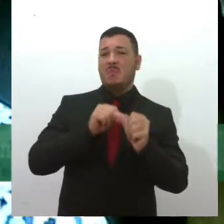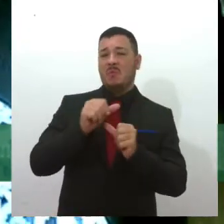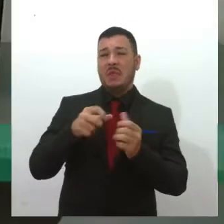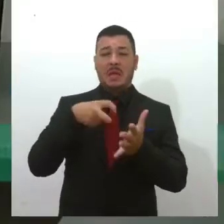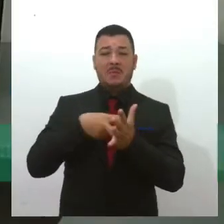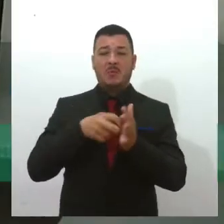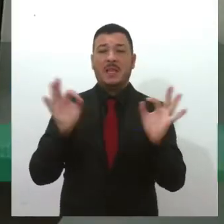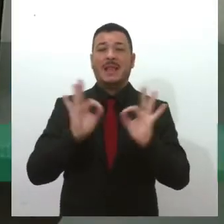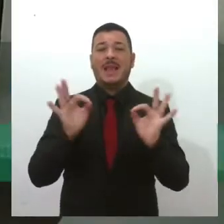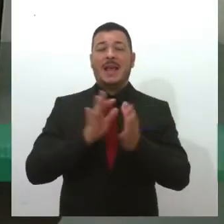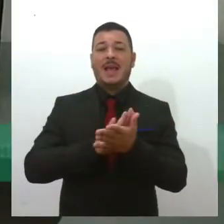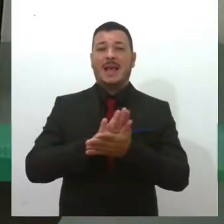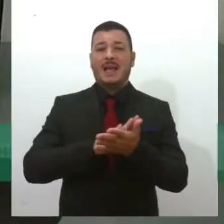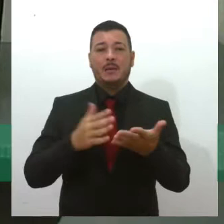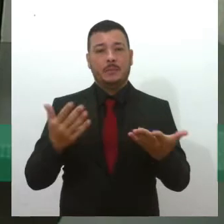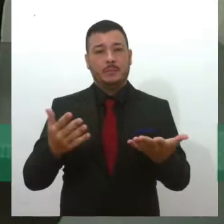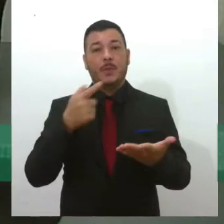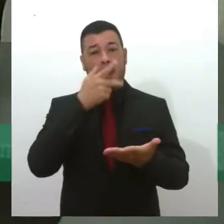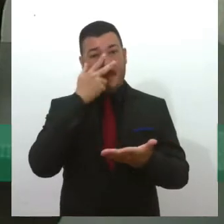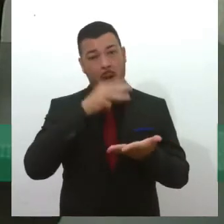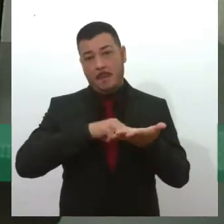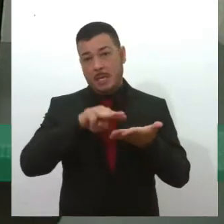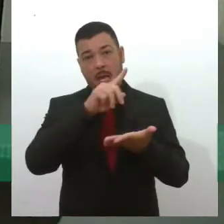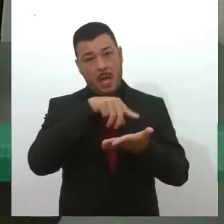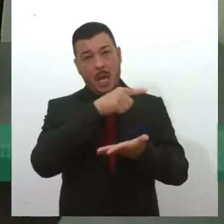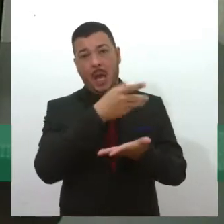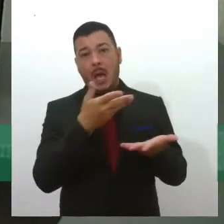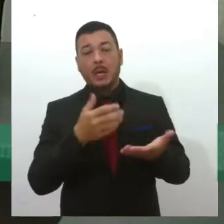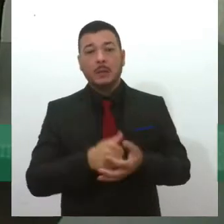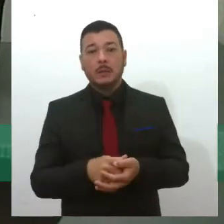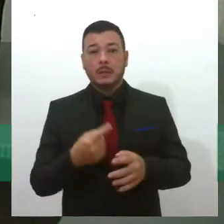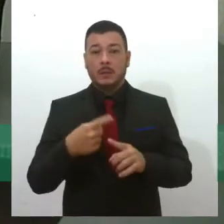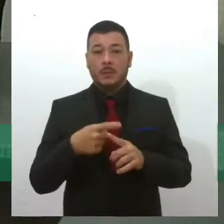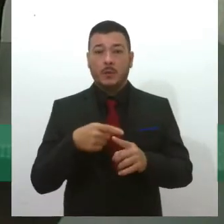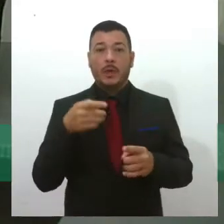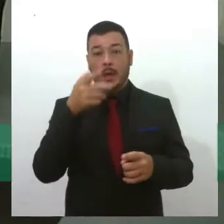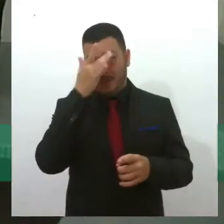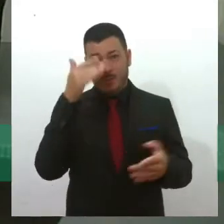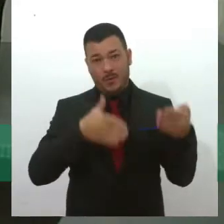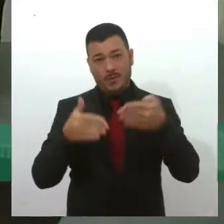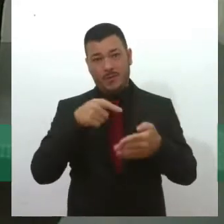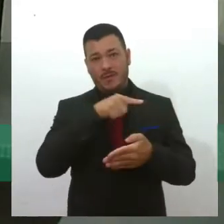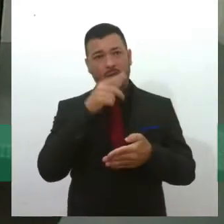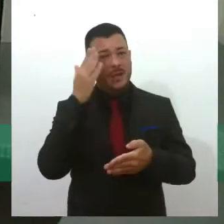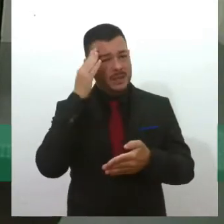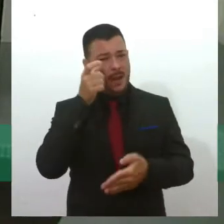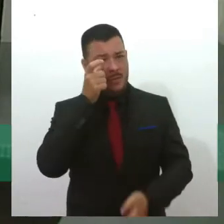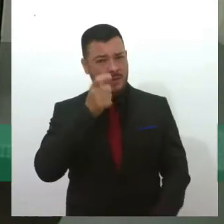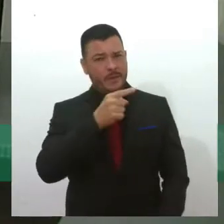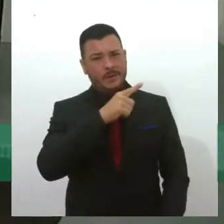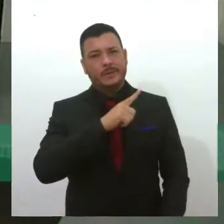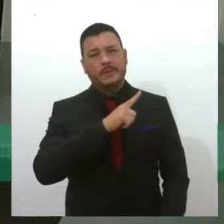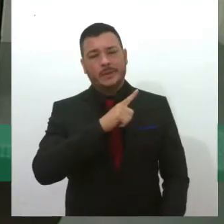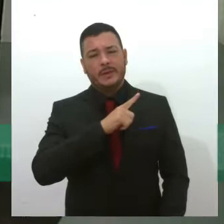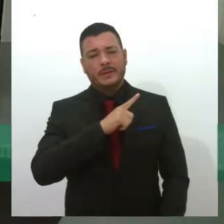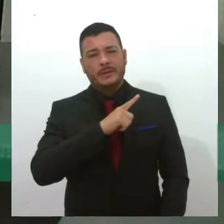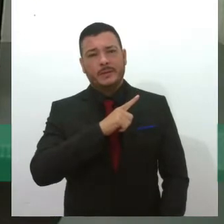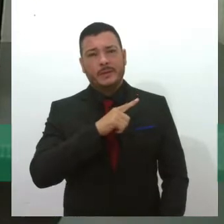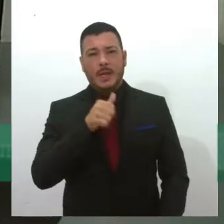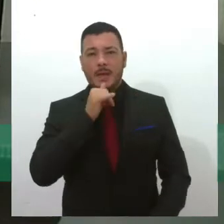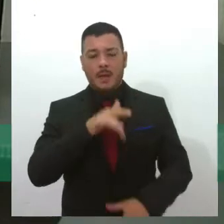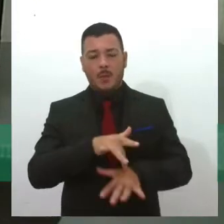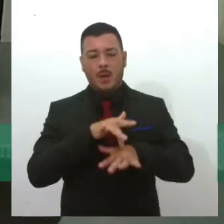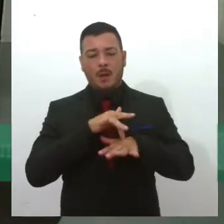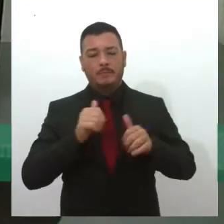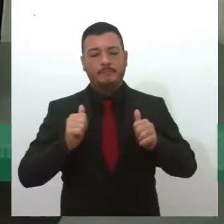ninguém. Então, é essa a mensagem que eles estão falando, e é claro, eles estão envolvidos, eles têm esse interesse, infelizmente, em adotar